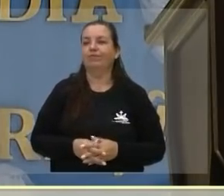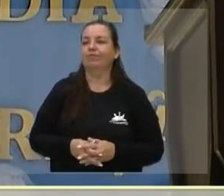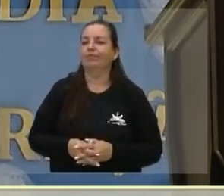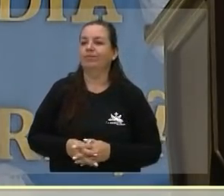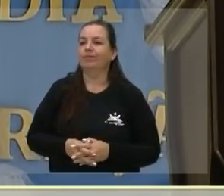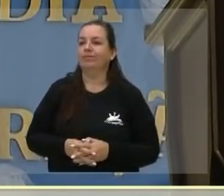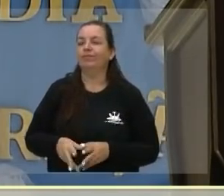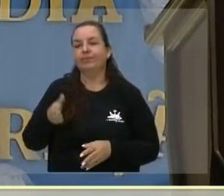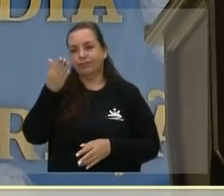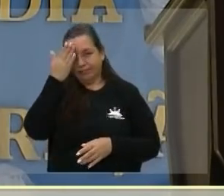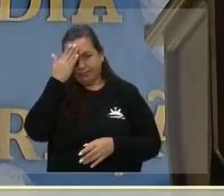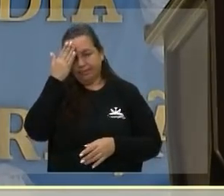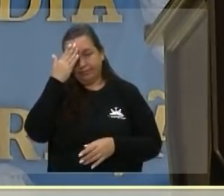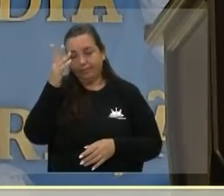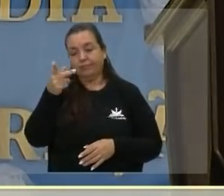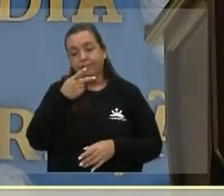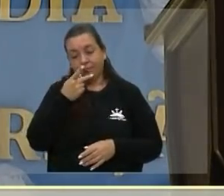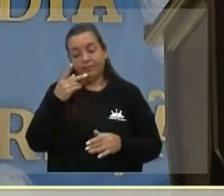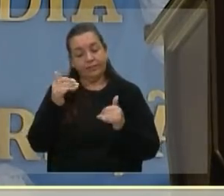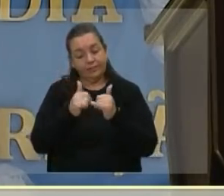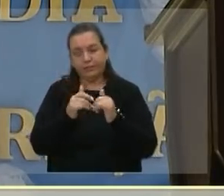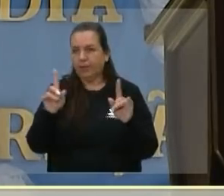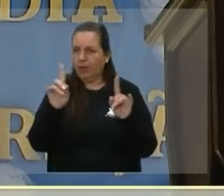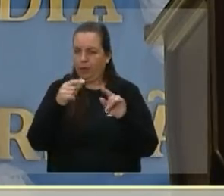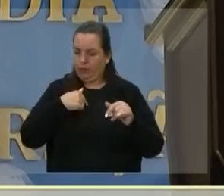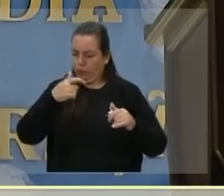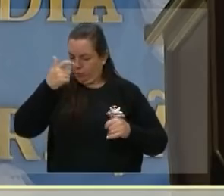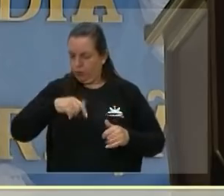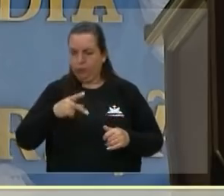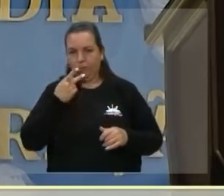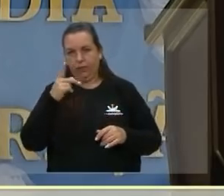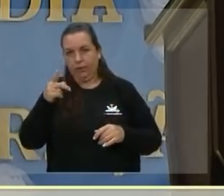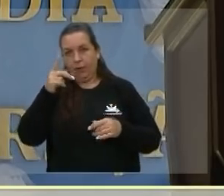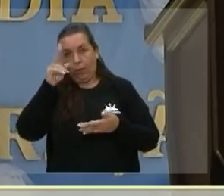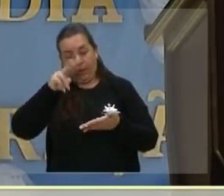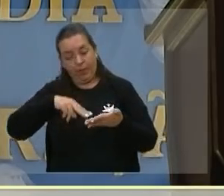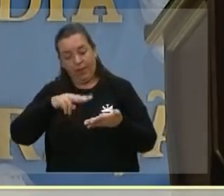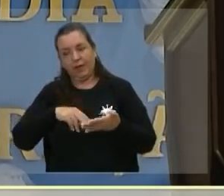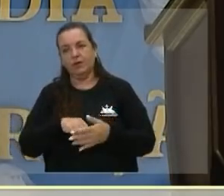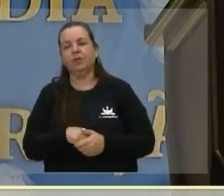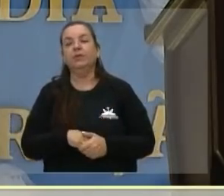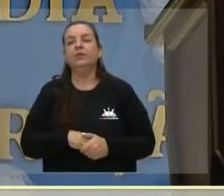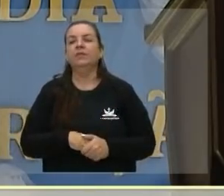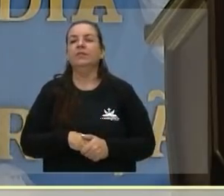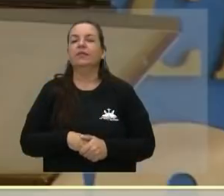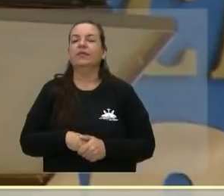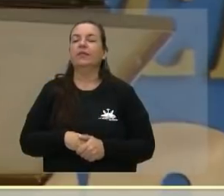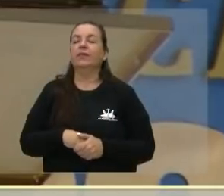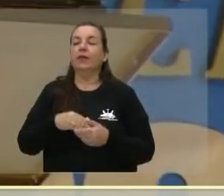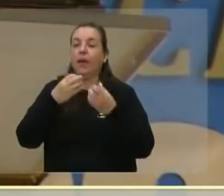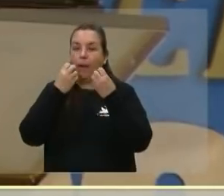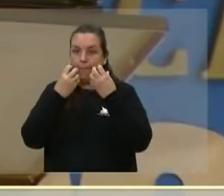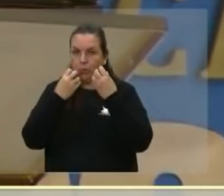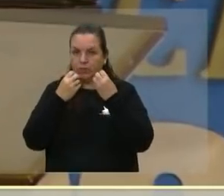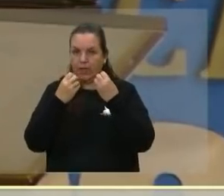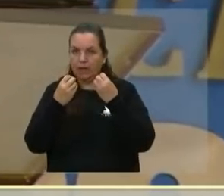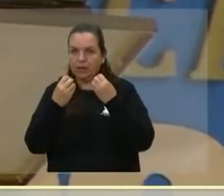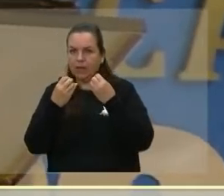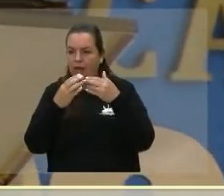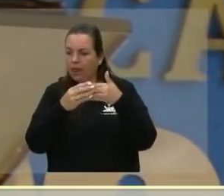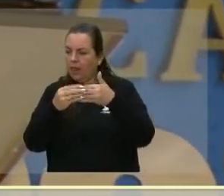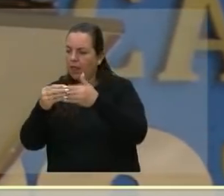sabia que eu faria falado para não sou eu meu filho a habilidade leva o perdão